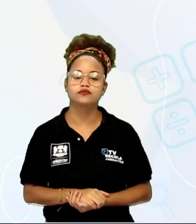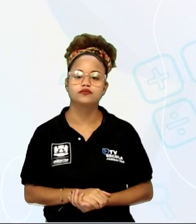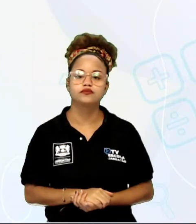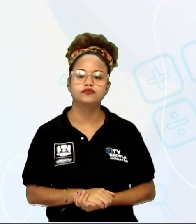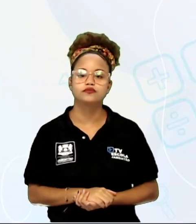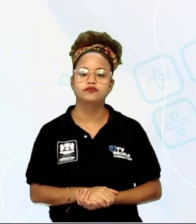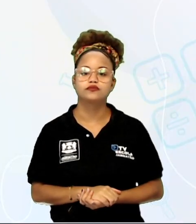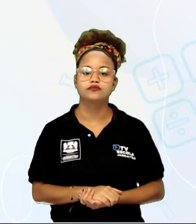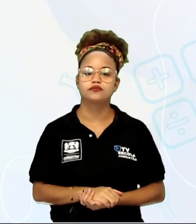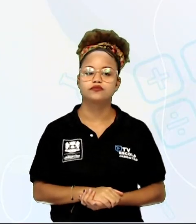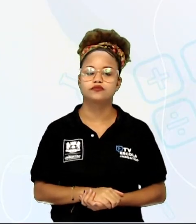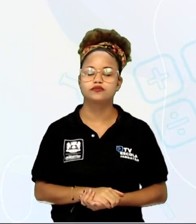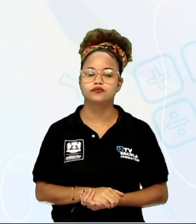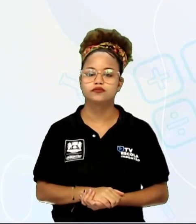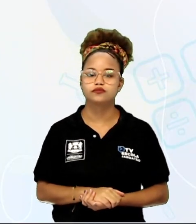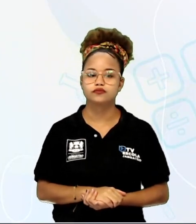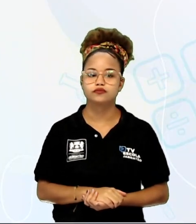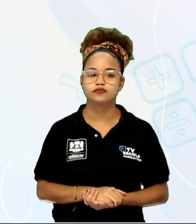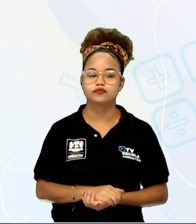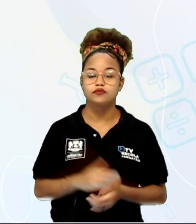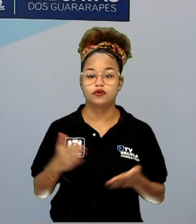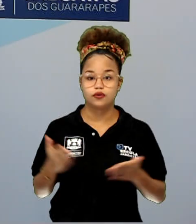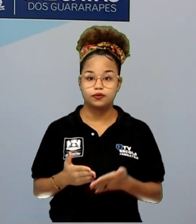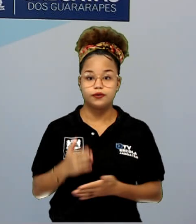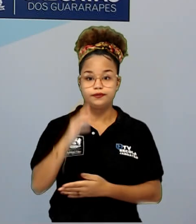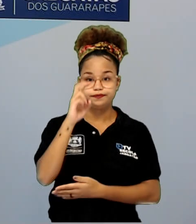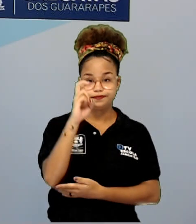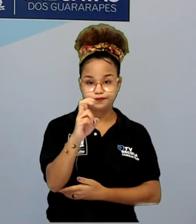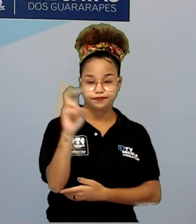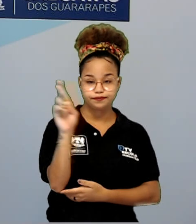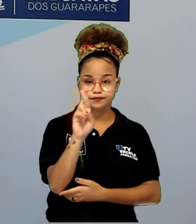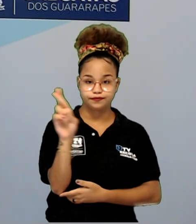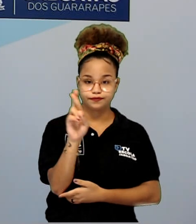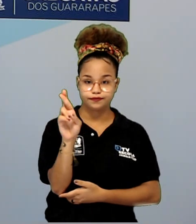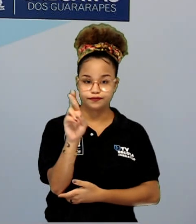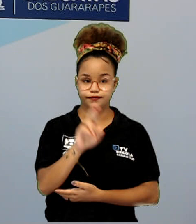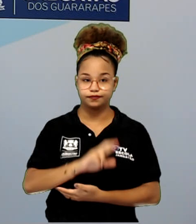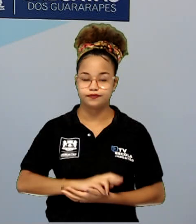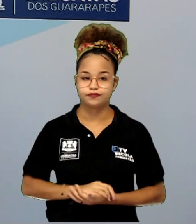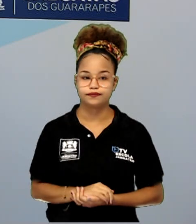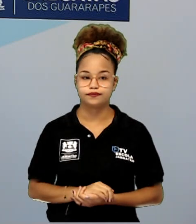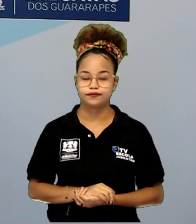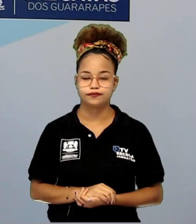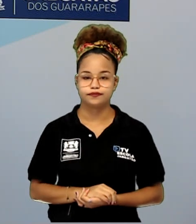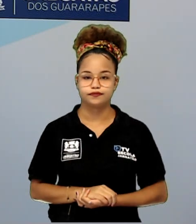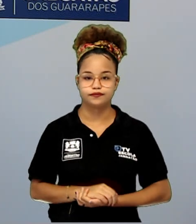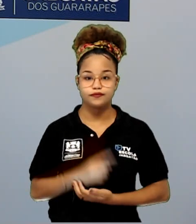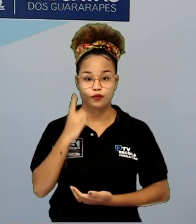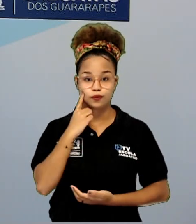cédula de R$ 2. A de R$ 5. Olha aqui.